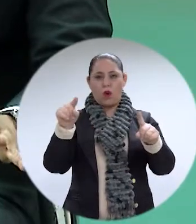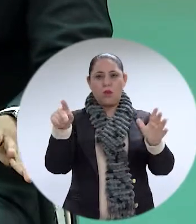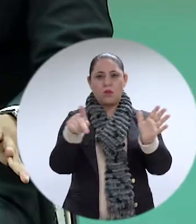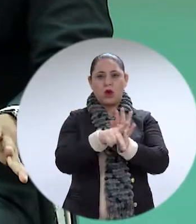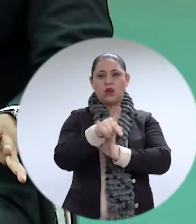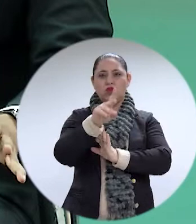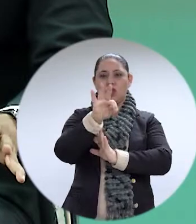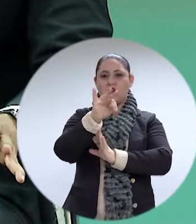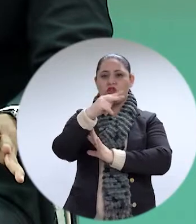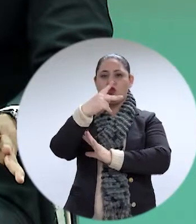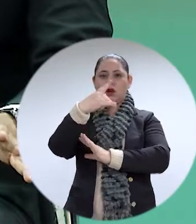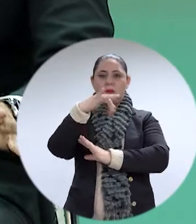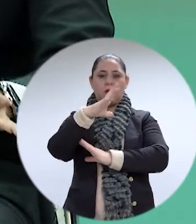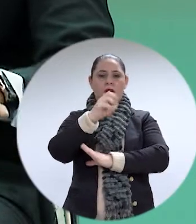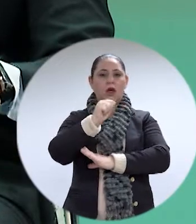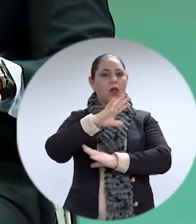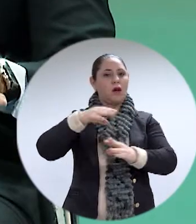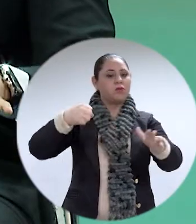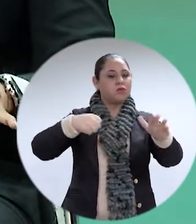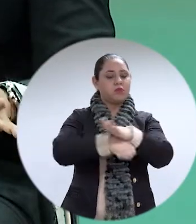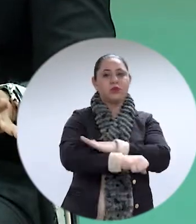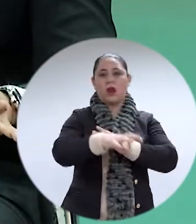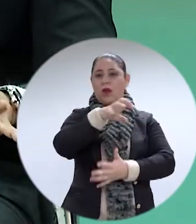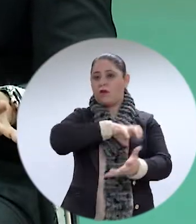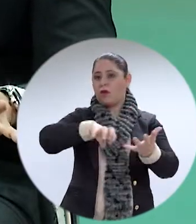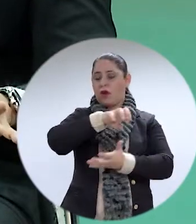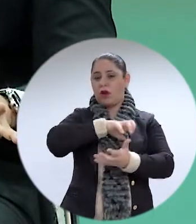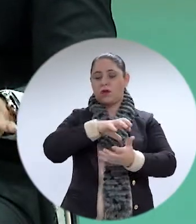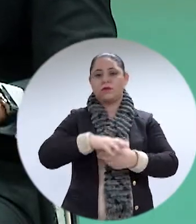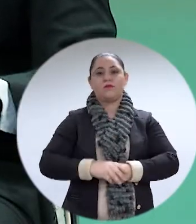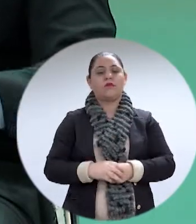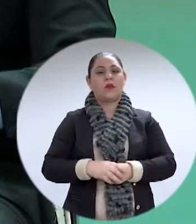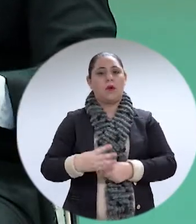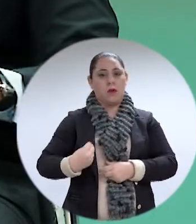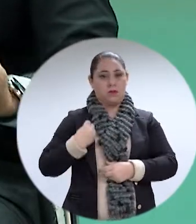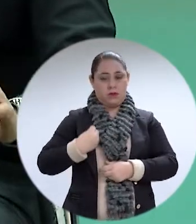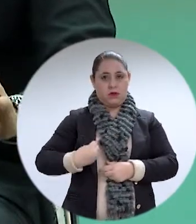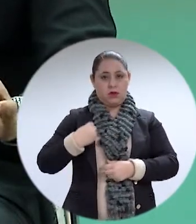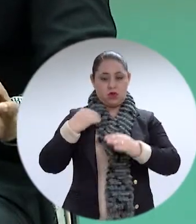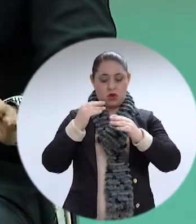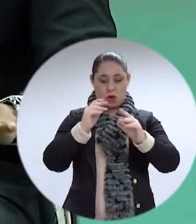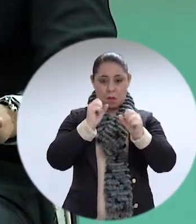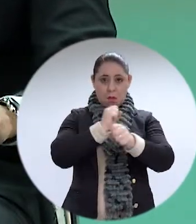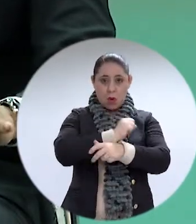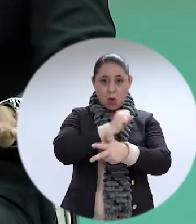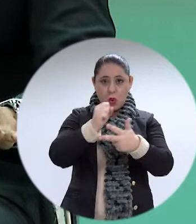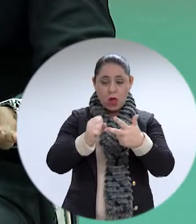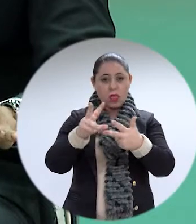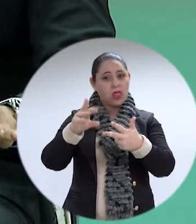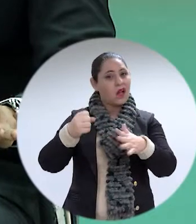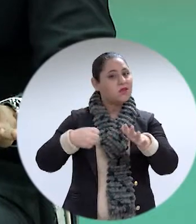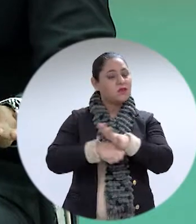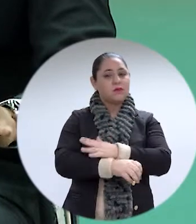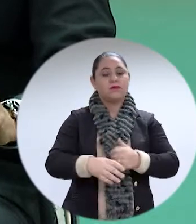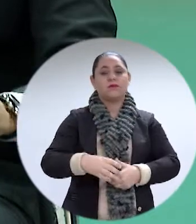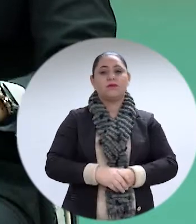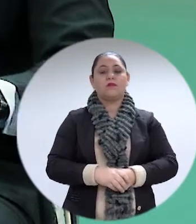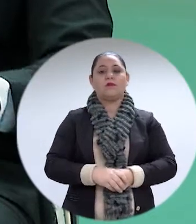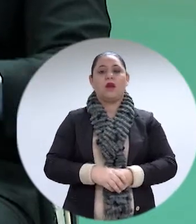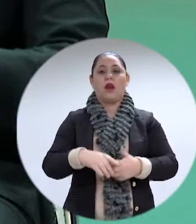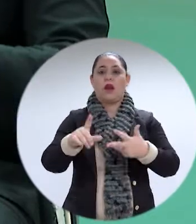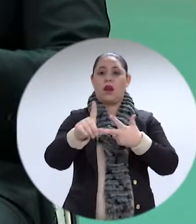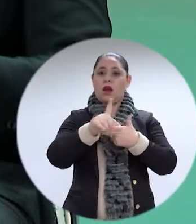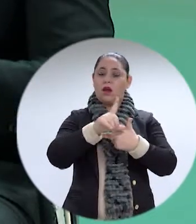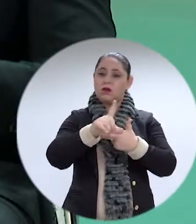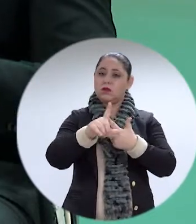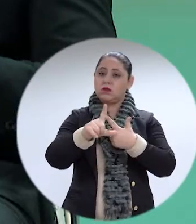não estão incluídos na reforma. Membros de poder não estão incluídos na reforma.